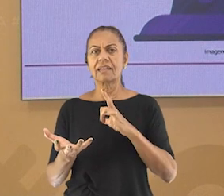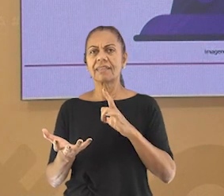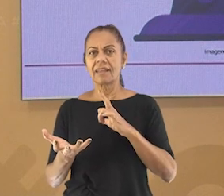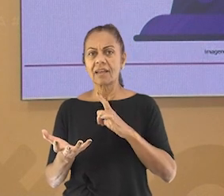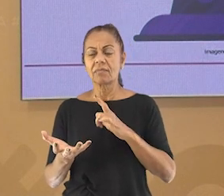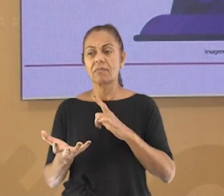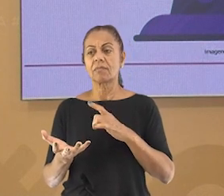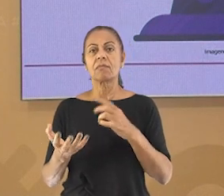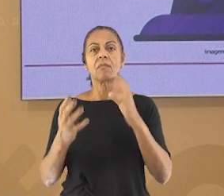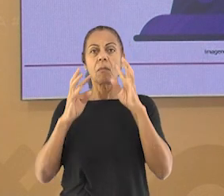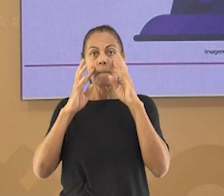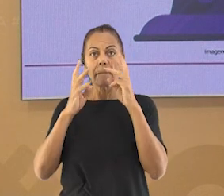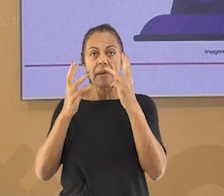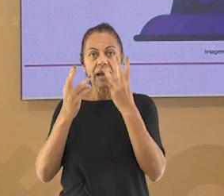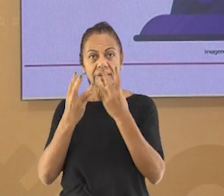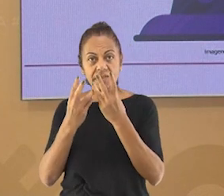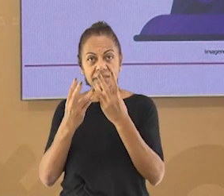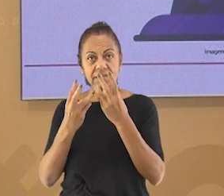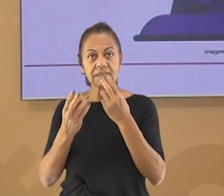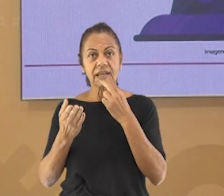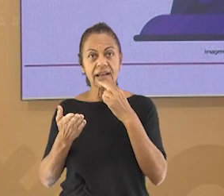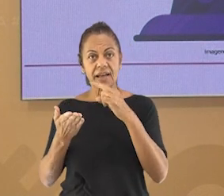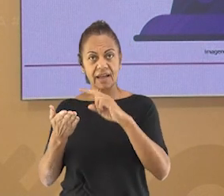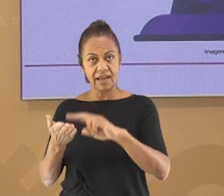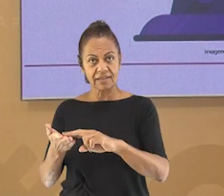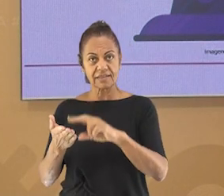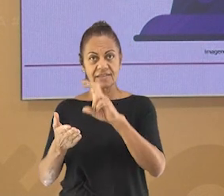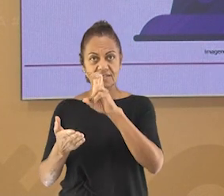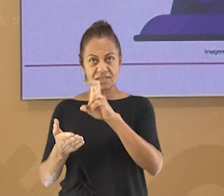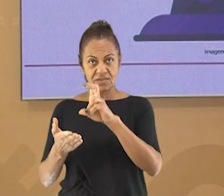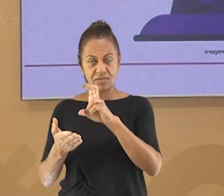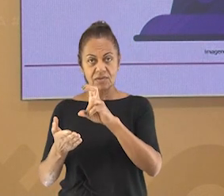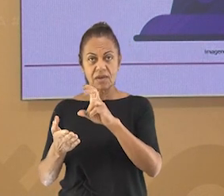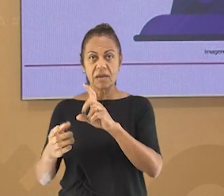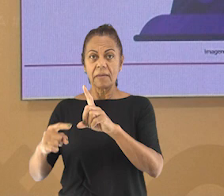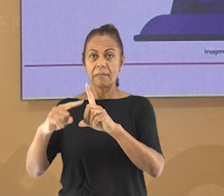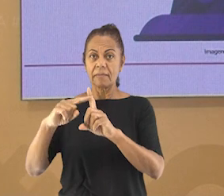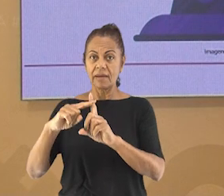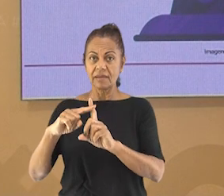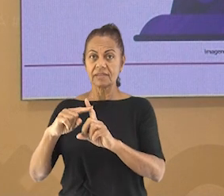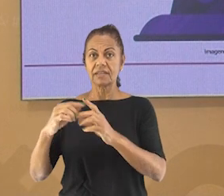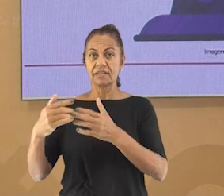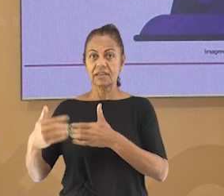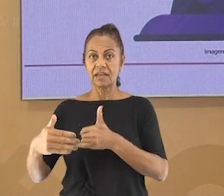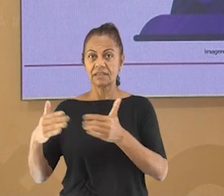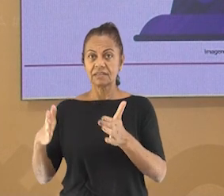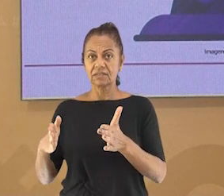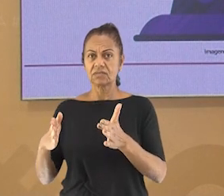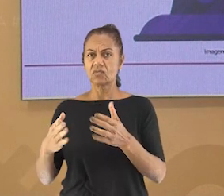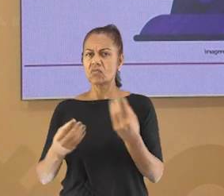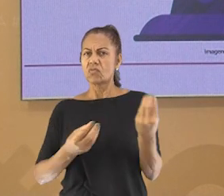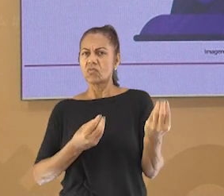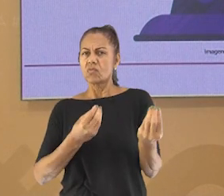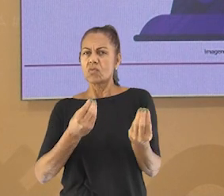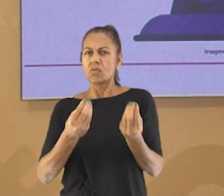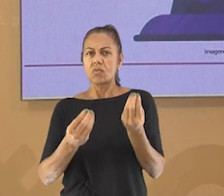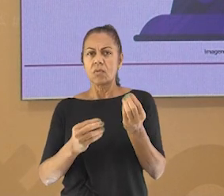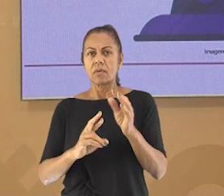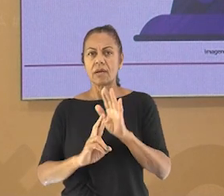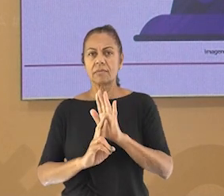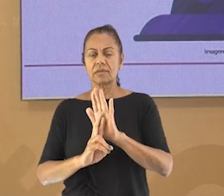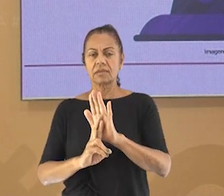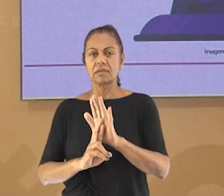olhamos para o segundo, temos o valor da massa das 5 cartas e a caixa. E